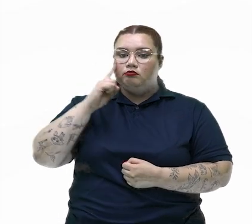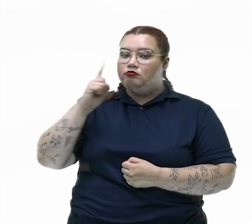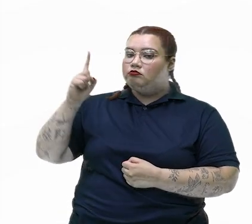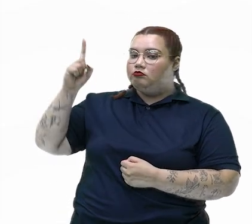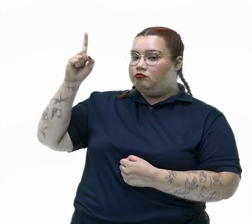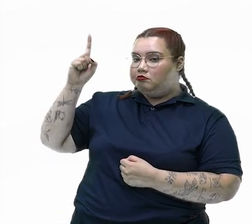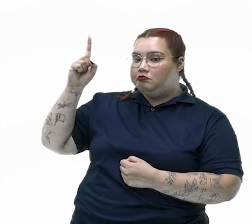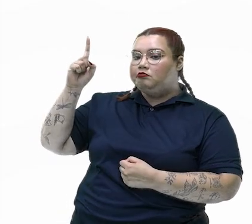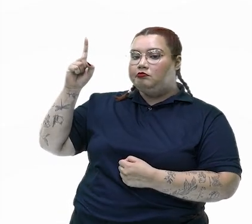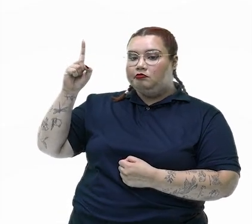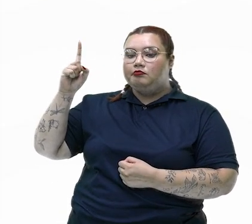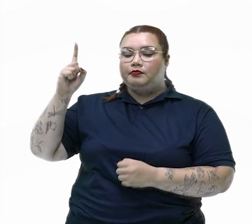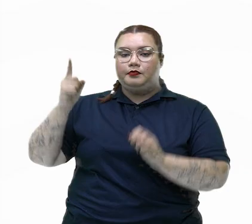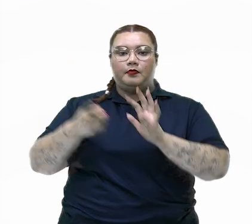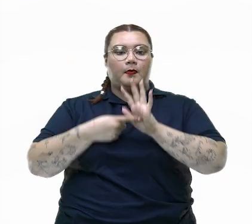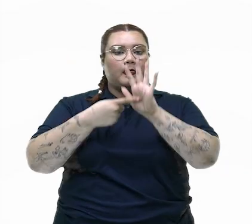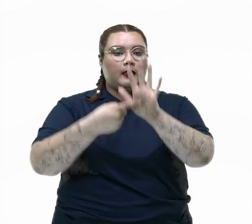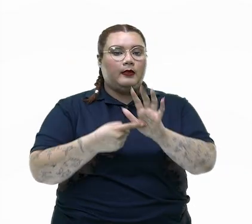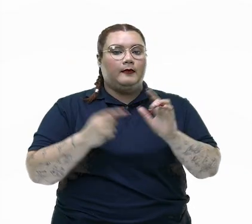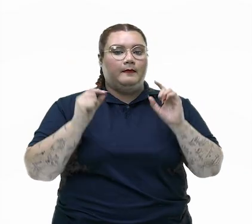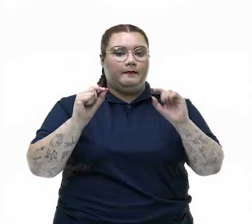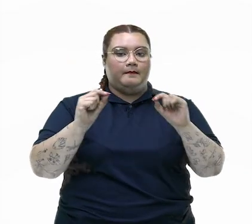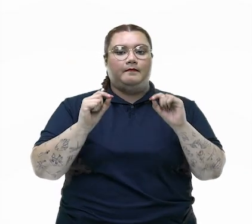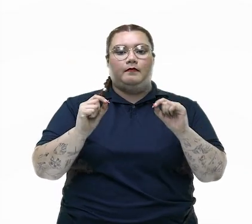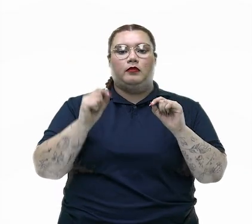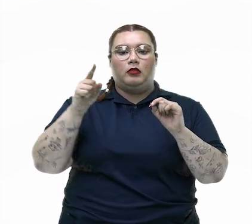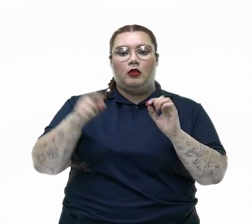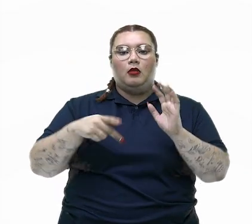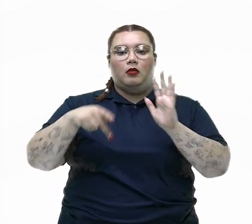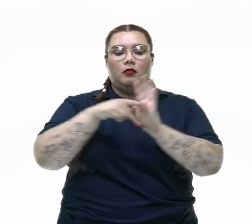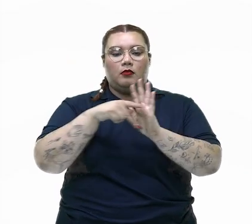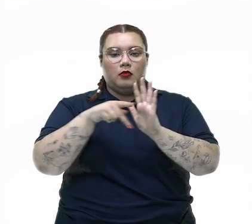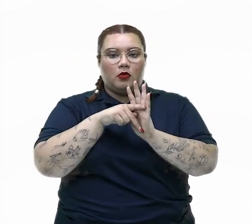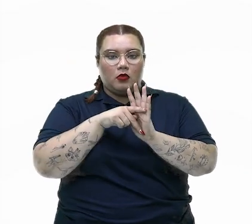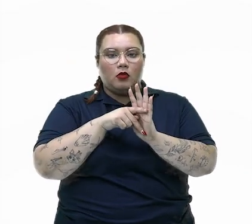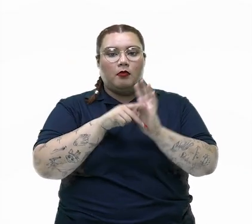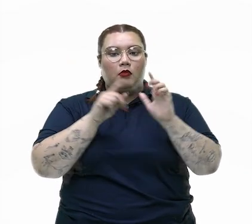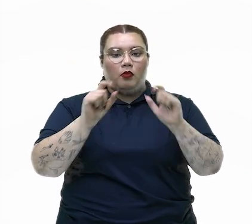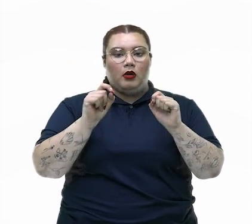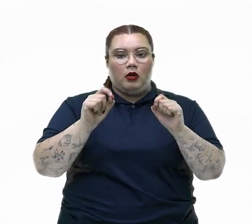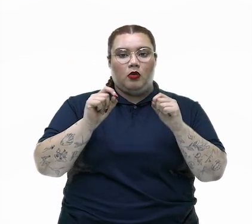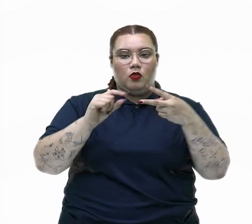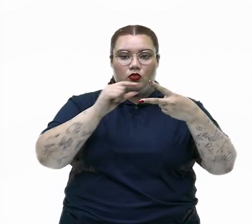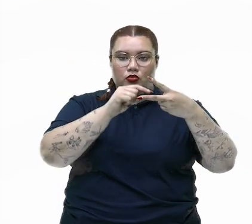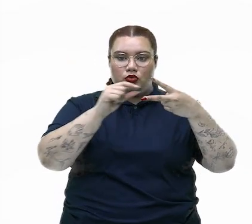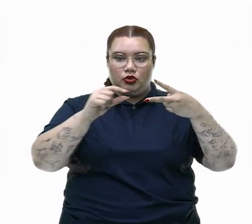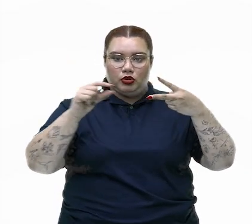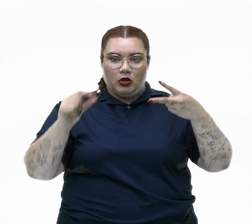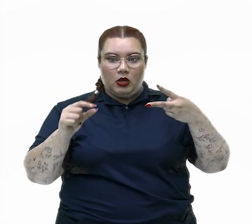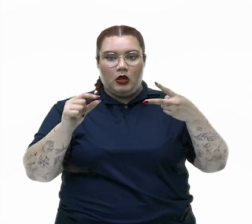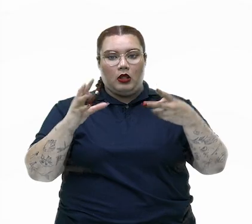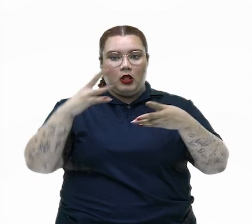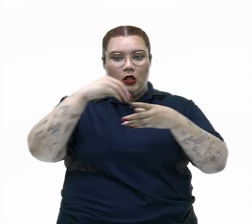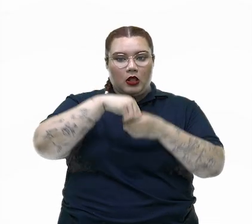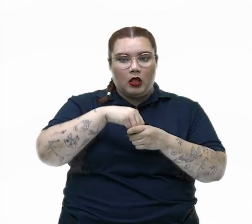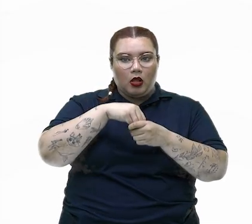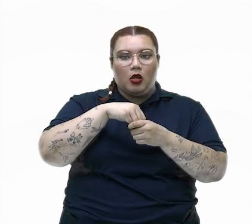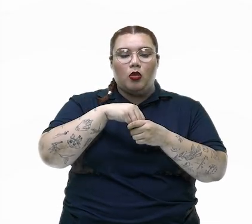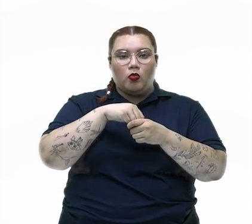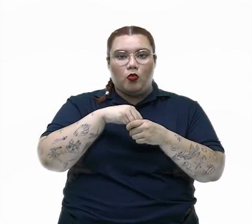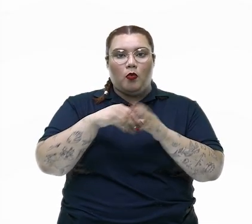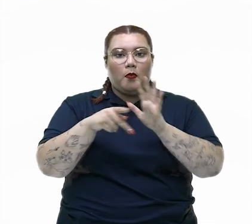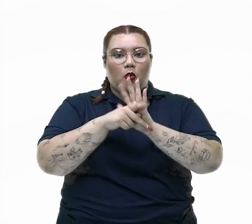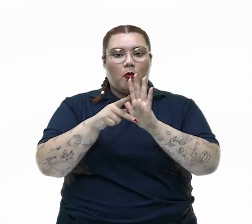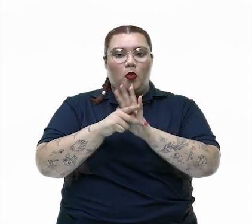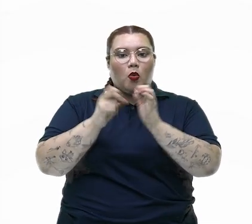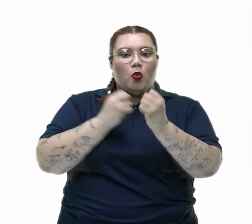que os genes, né, eles são um pedacinho do cromossomo. Olha aí, que a gente mostrou em